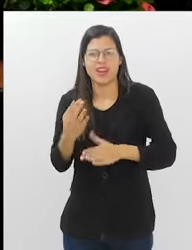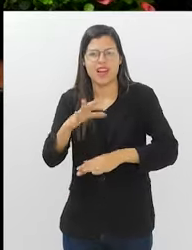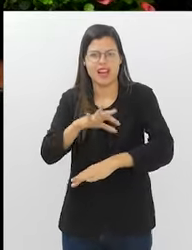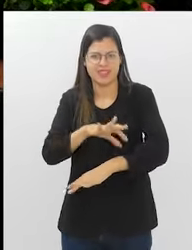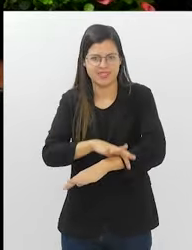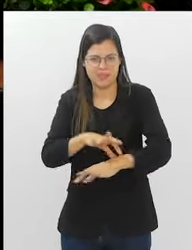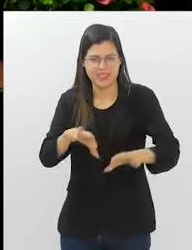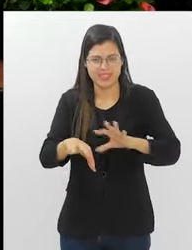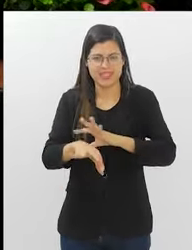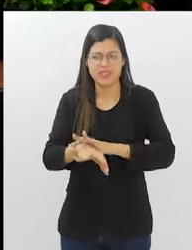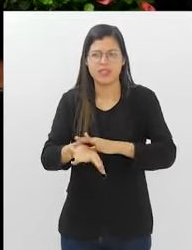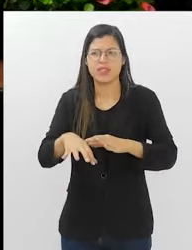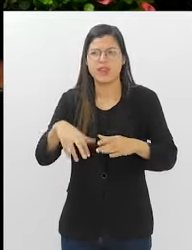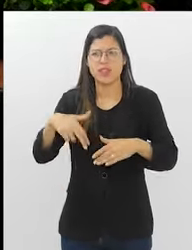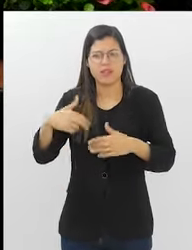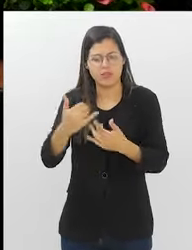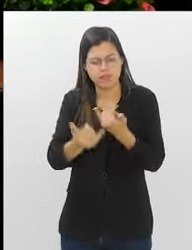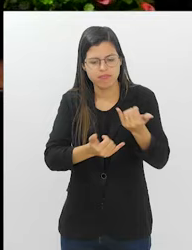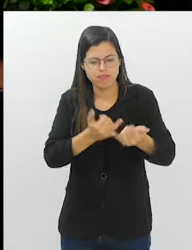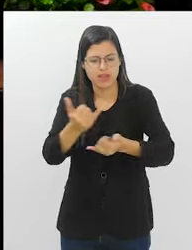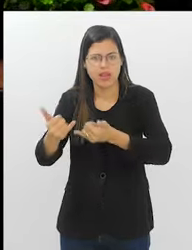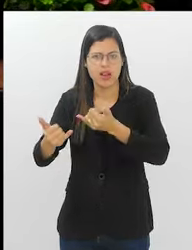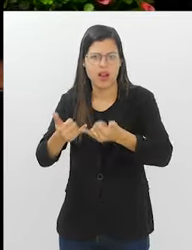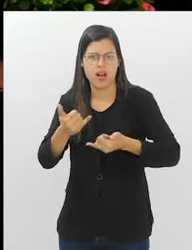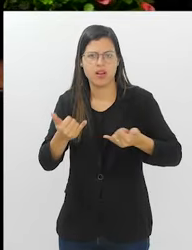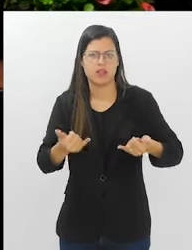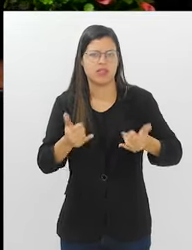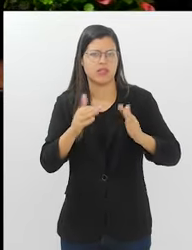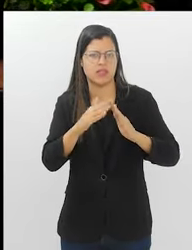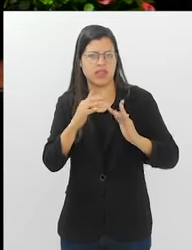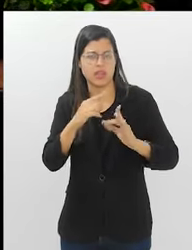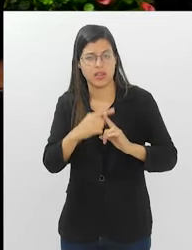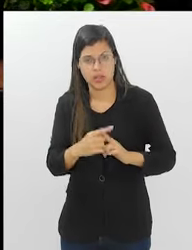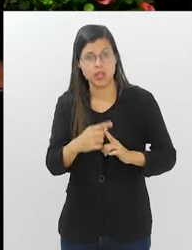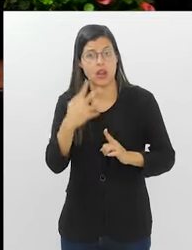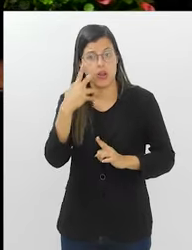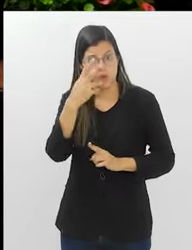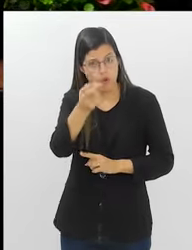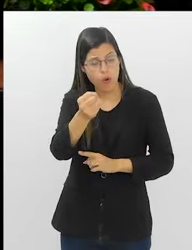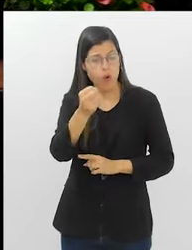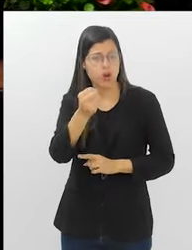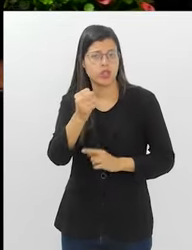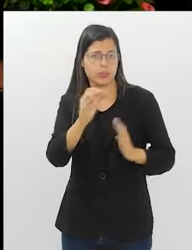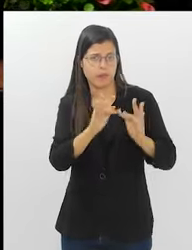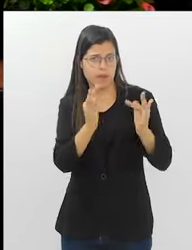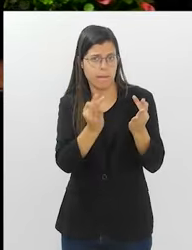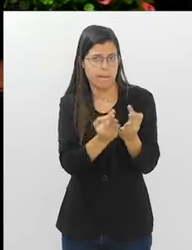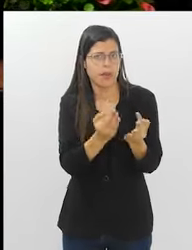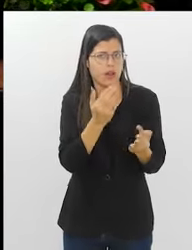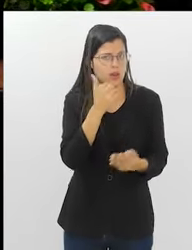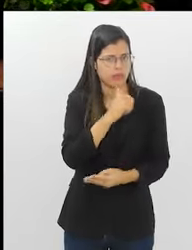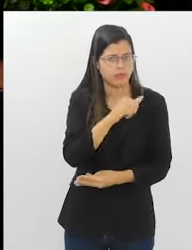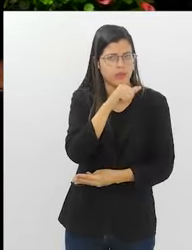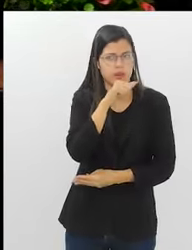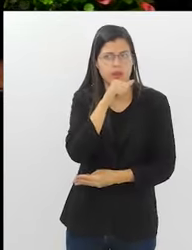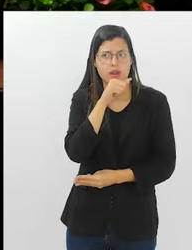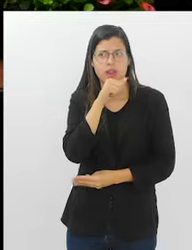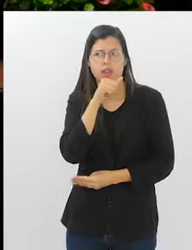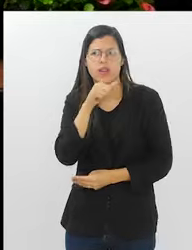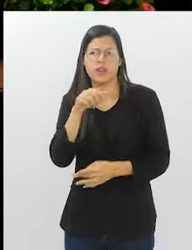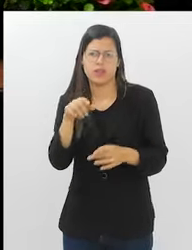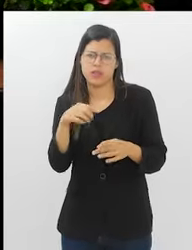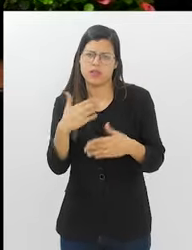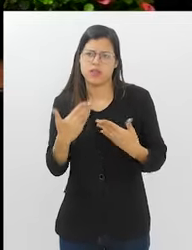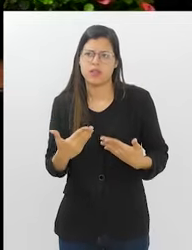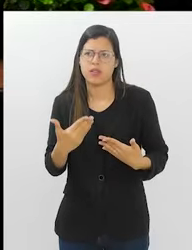bancos da igreja evangélica. Então, era muito forte isso na minha família materna, na parte materna. Então, as minhas tias-avós,